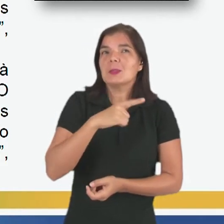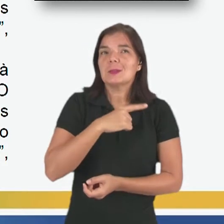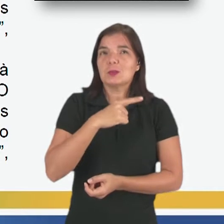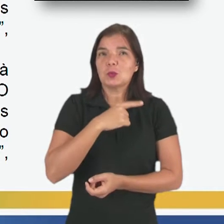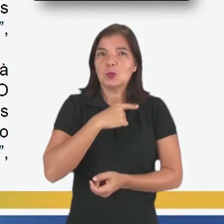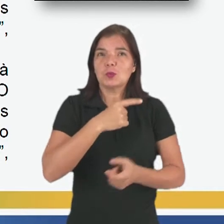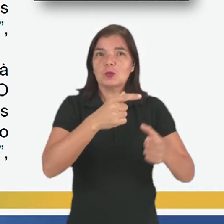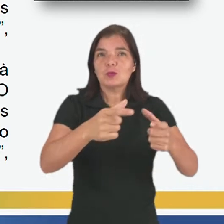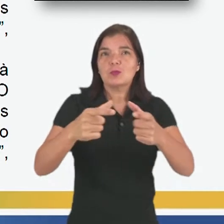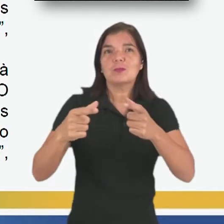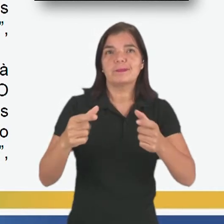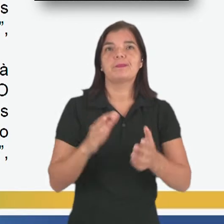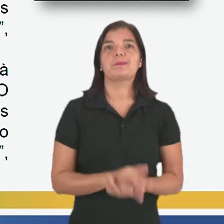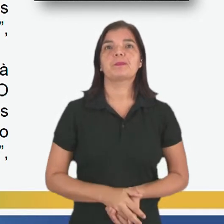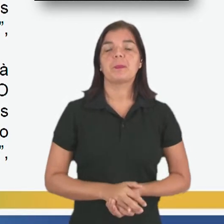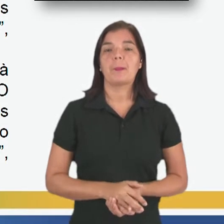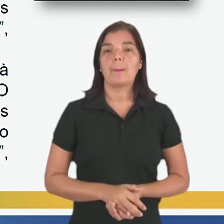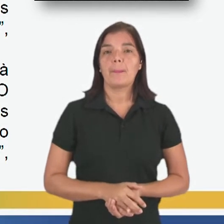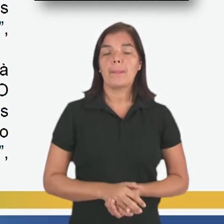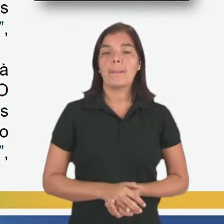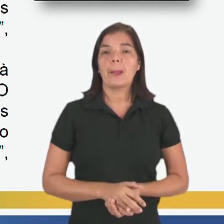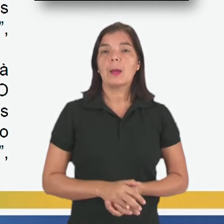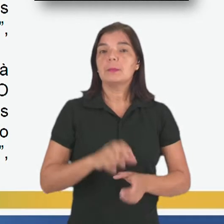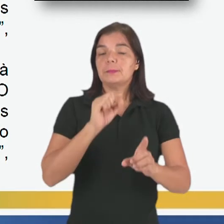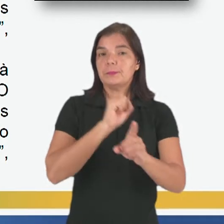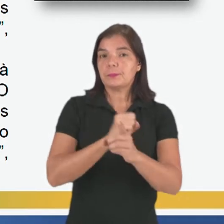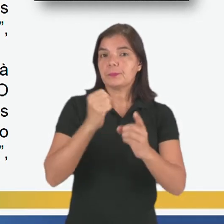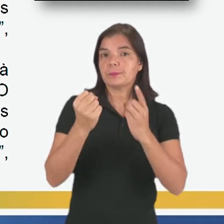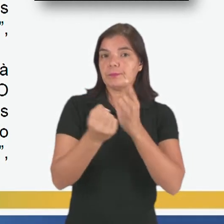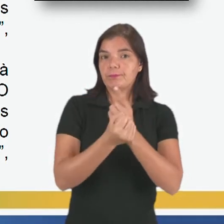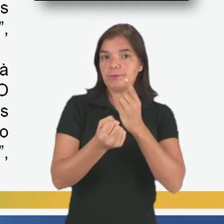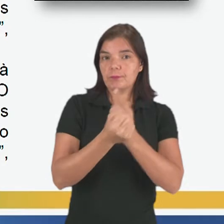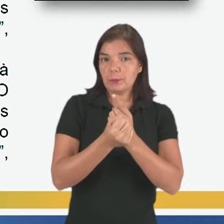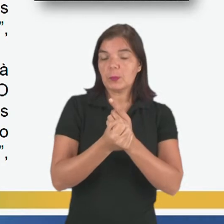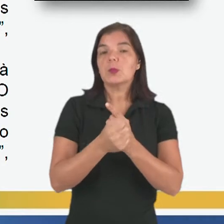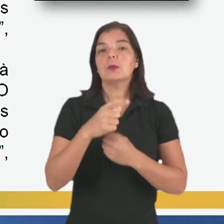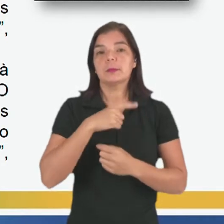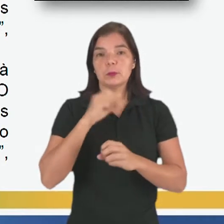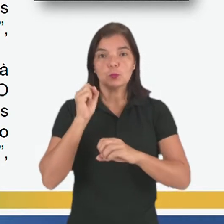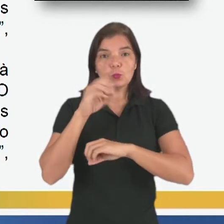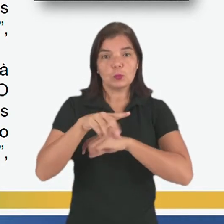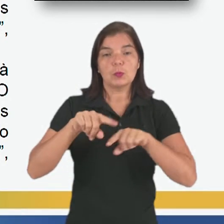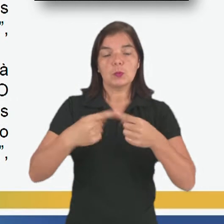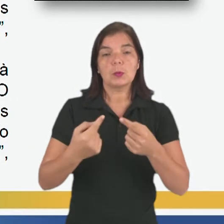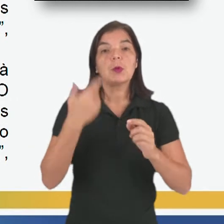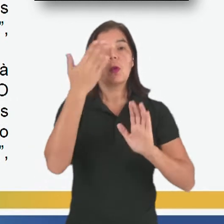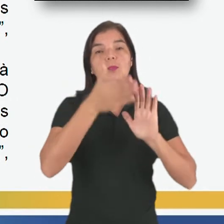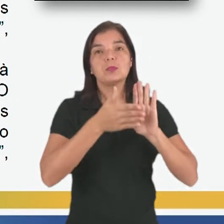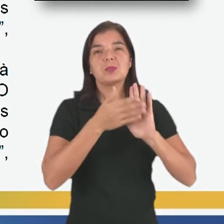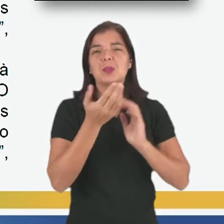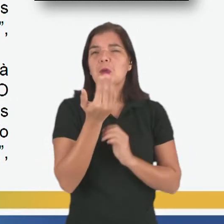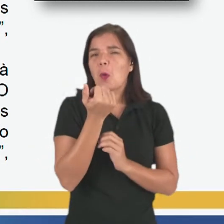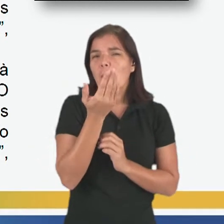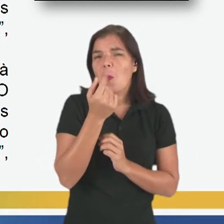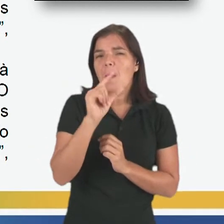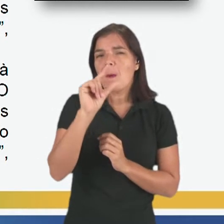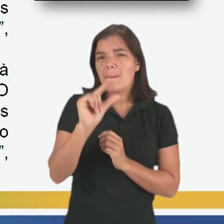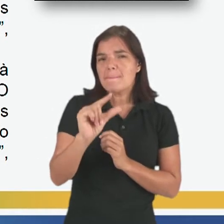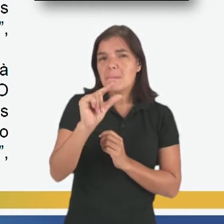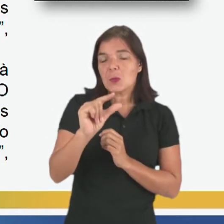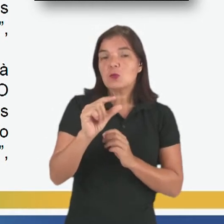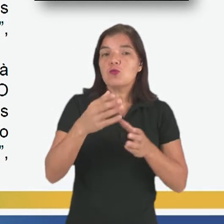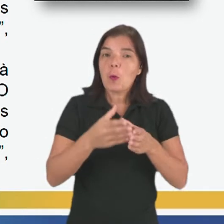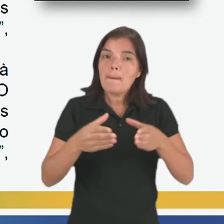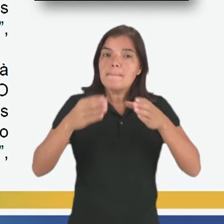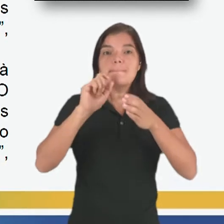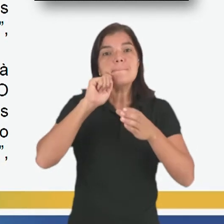aos borbotões pela sociedade de consumo. Queria provar um pedaço de